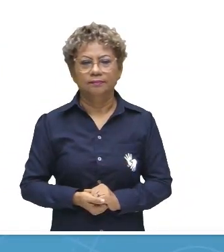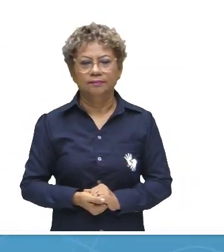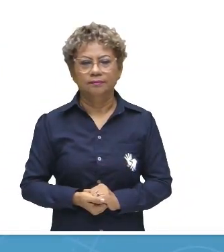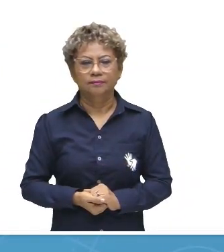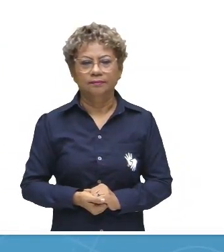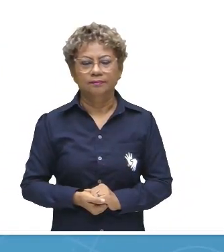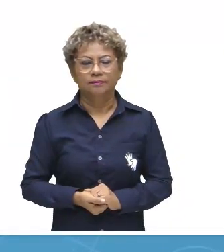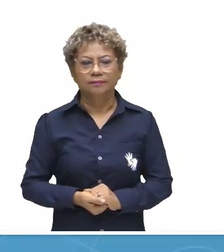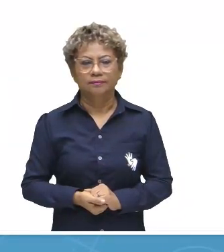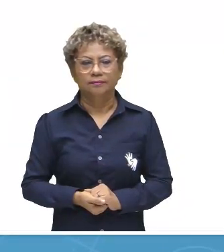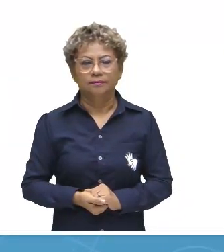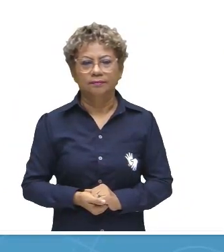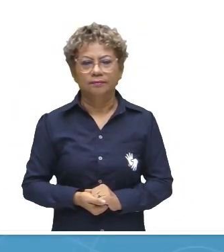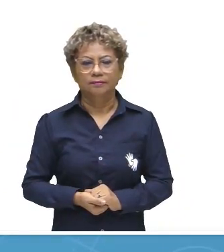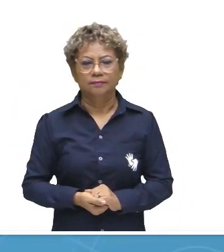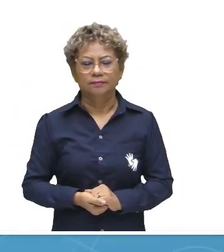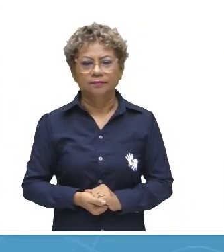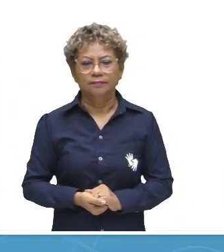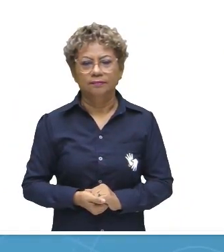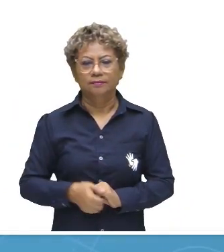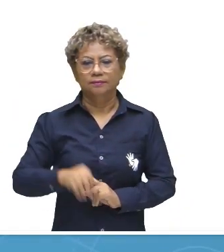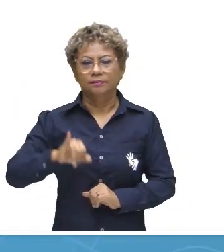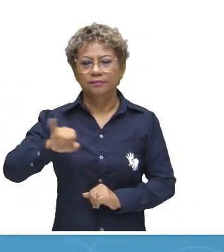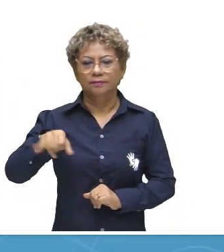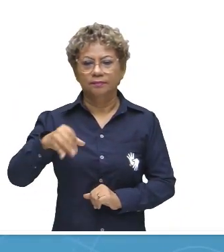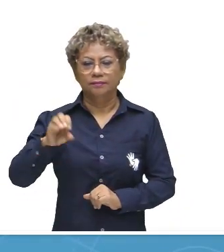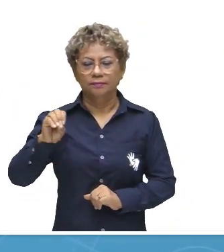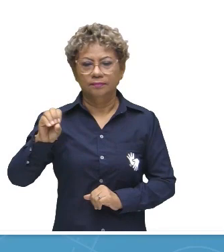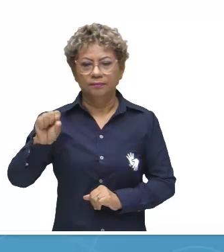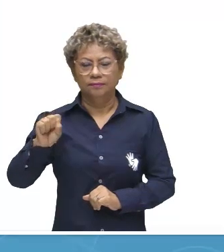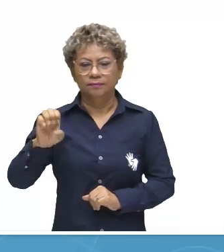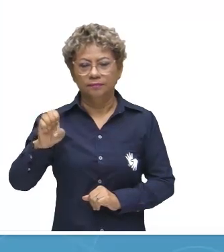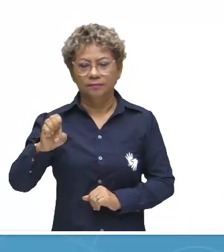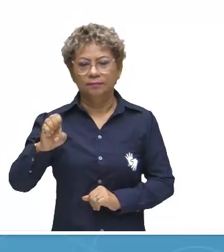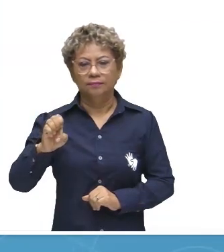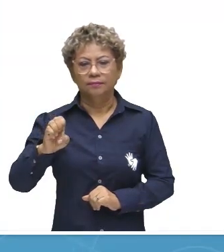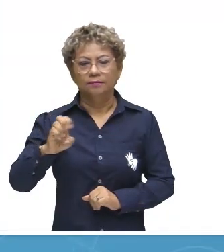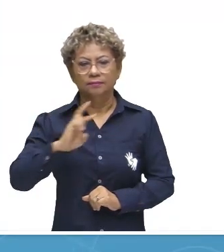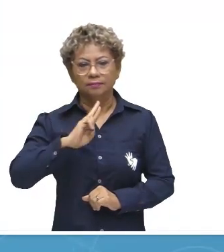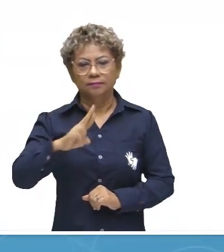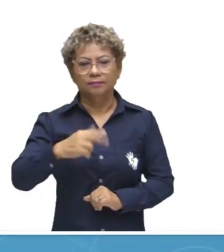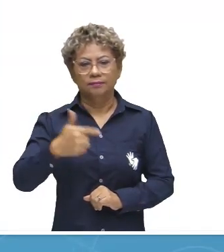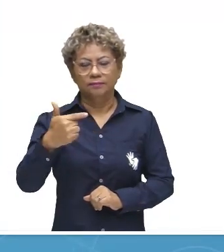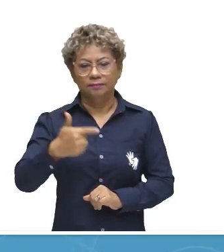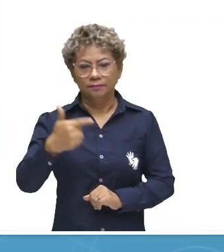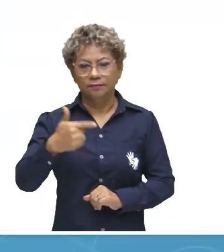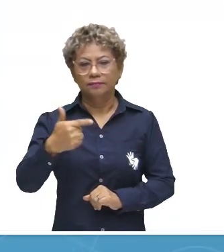O que mais? José Carlos dizendo aqui, na segunda questão é o eneágono.